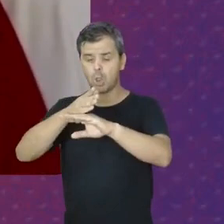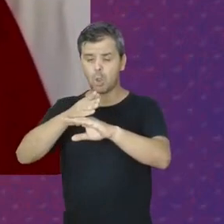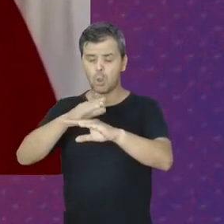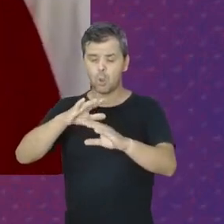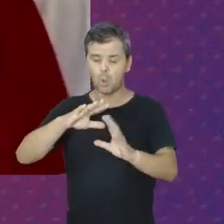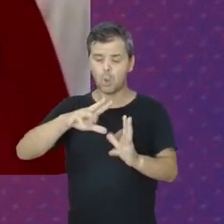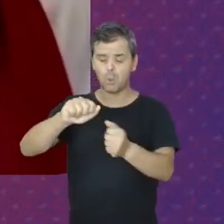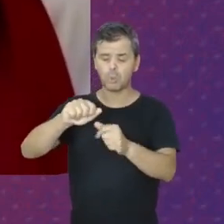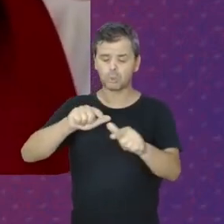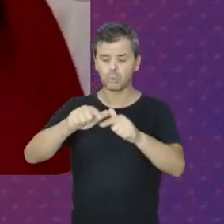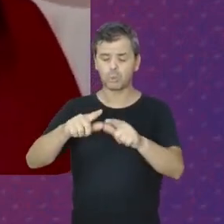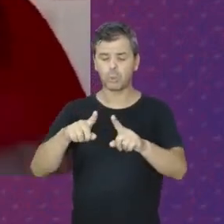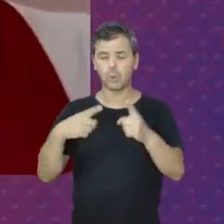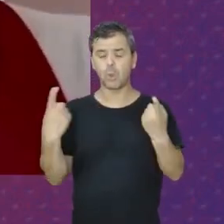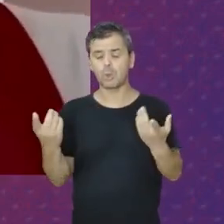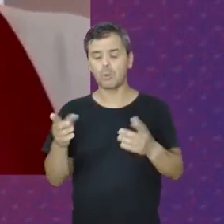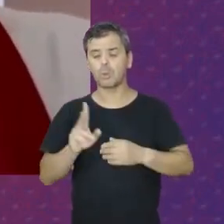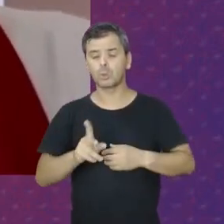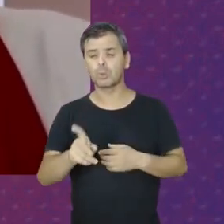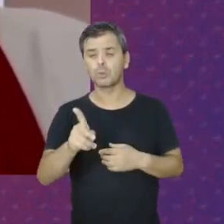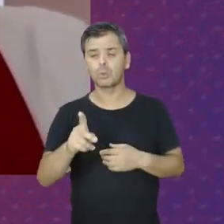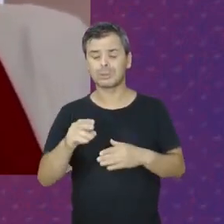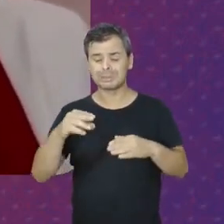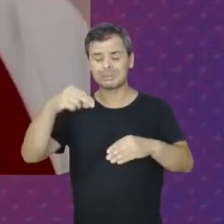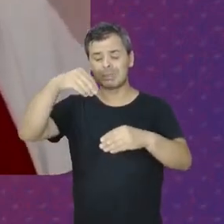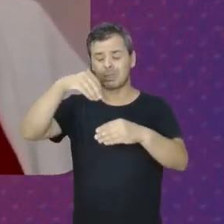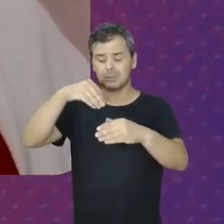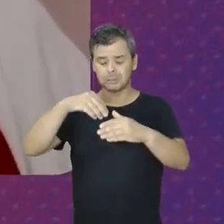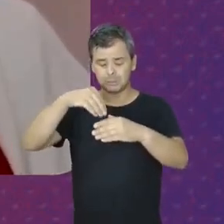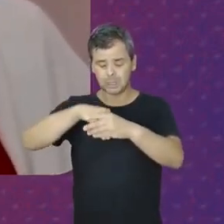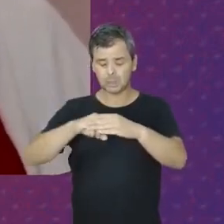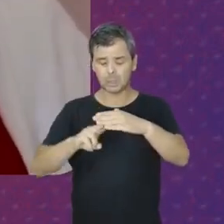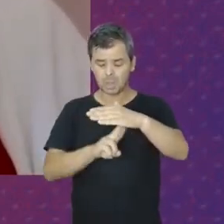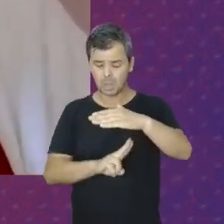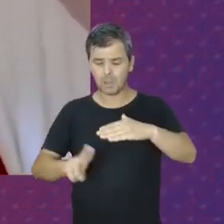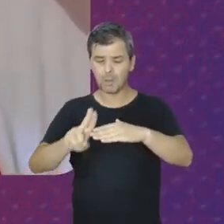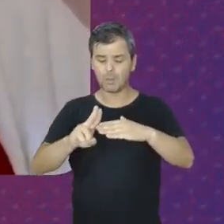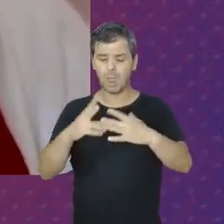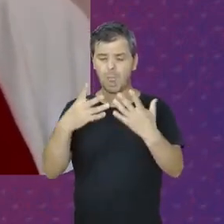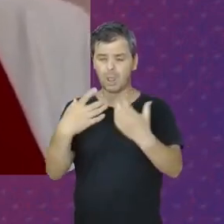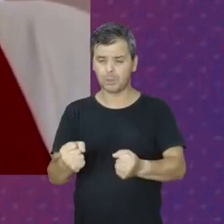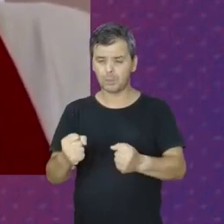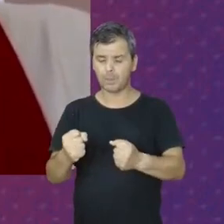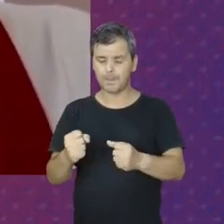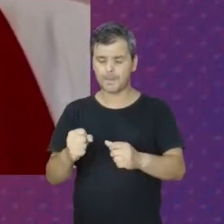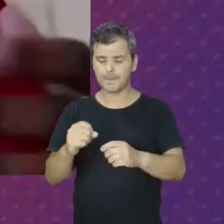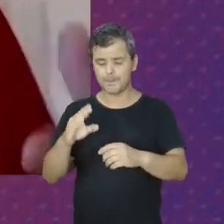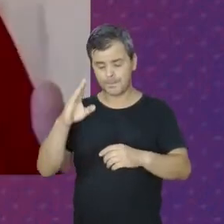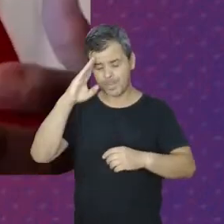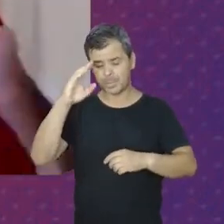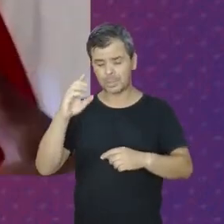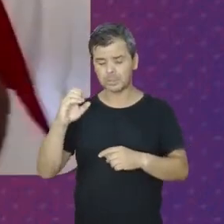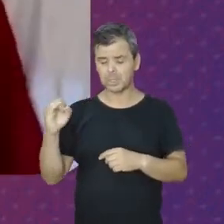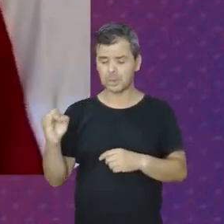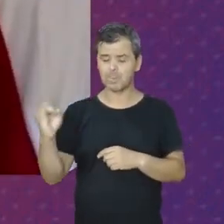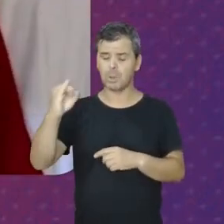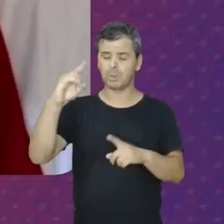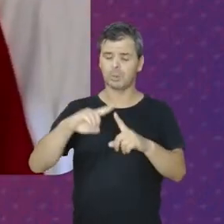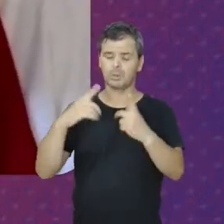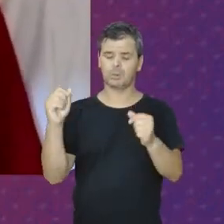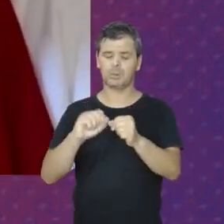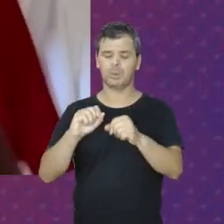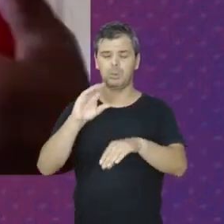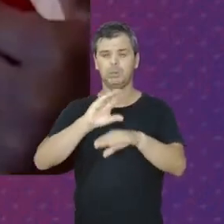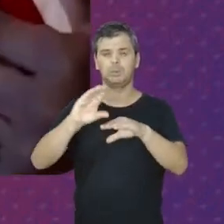trabalho. Ou também pode continuar na universidade, para também assumir os postos mais importantes, que a gente pode fazer